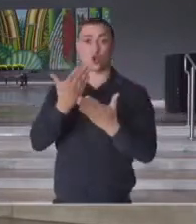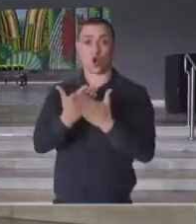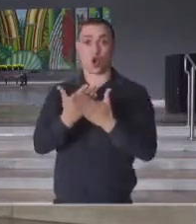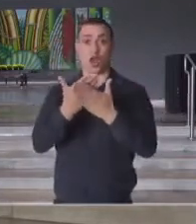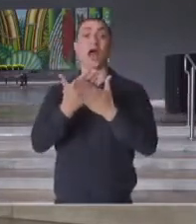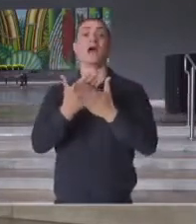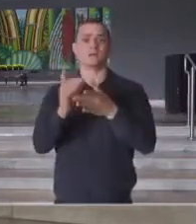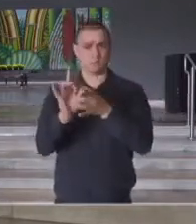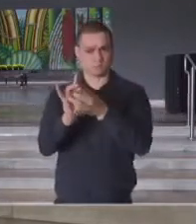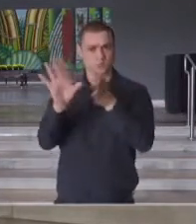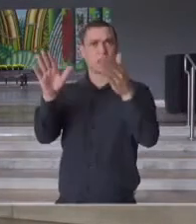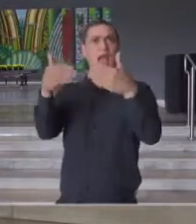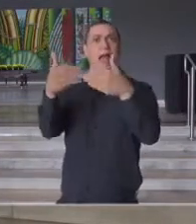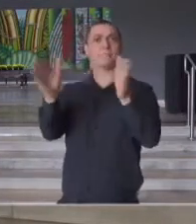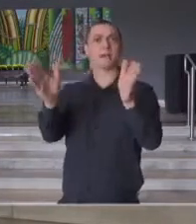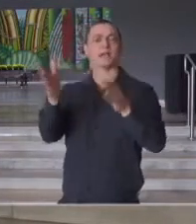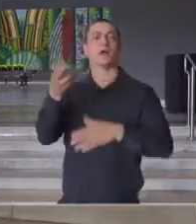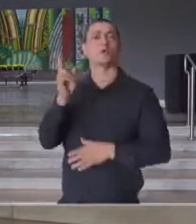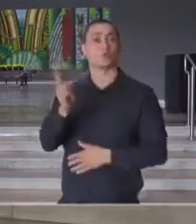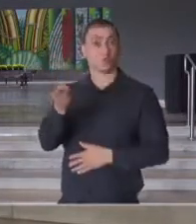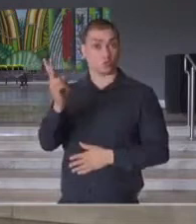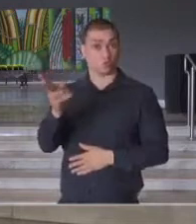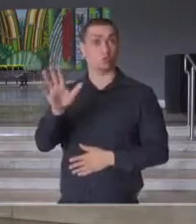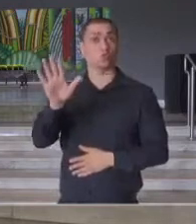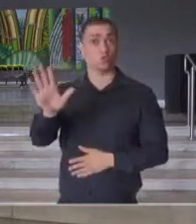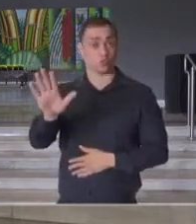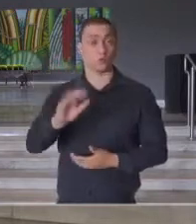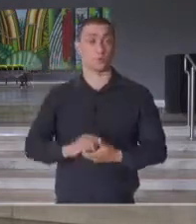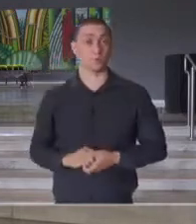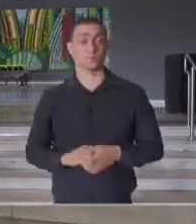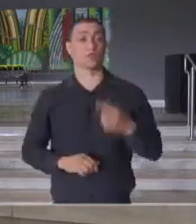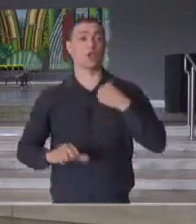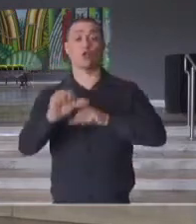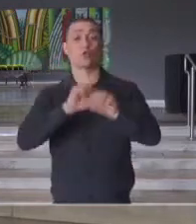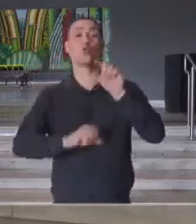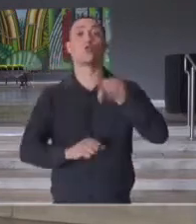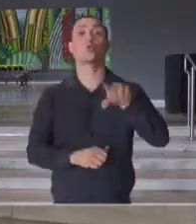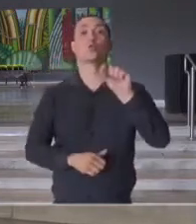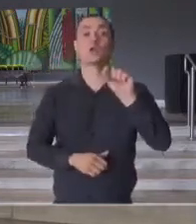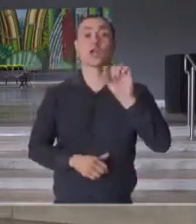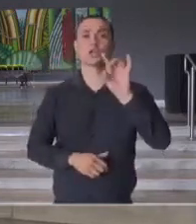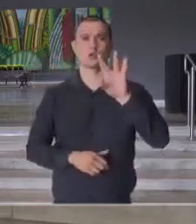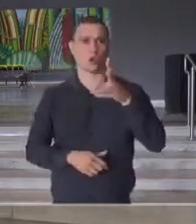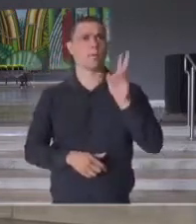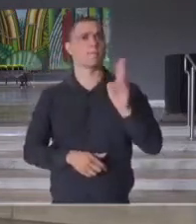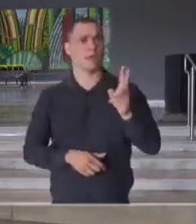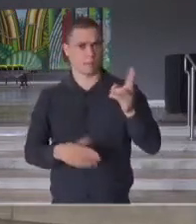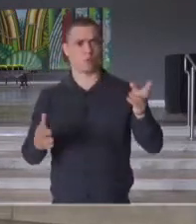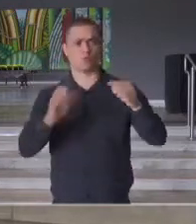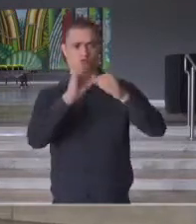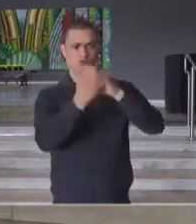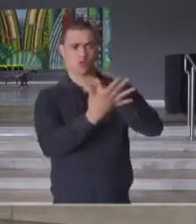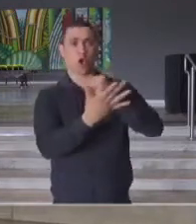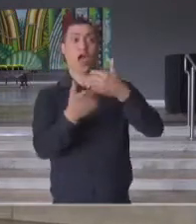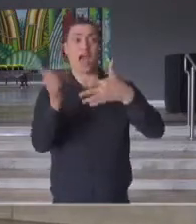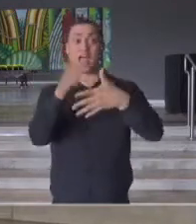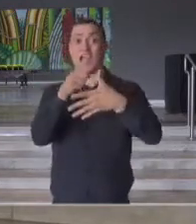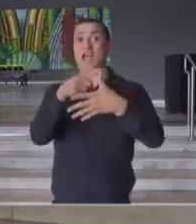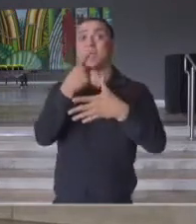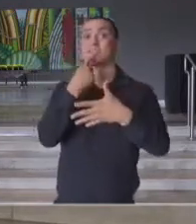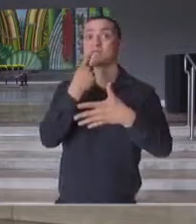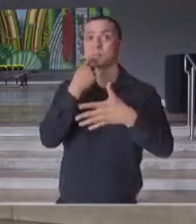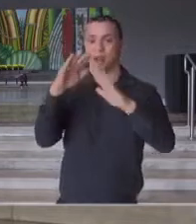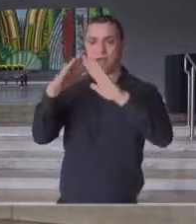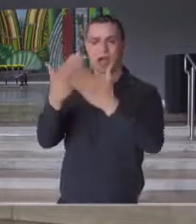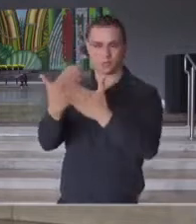continuam autorizadas a estarem funcionando. Nós estamos falando aqui de, mesmo na bandeira vermelha, as escolas são